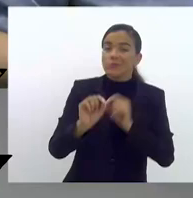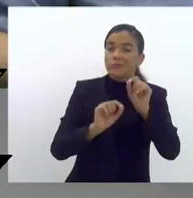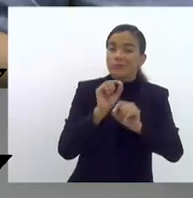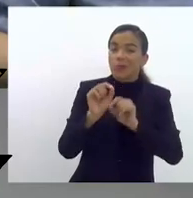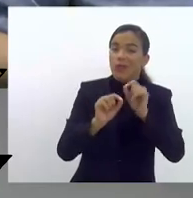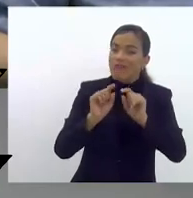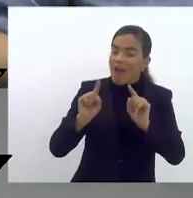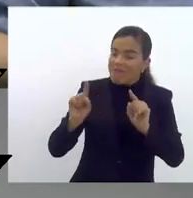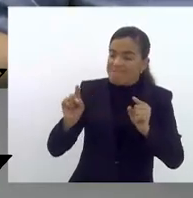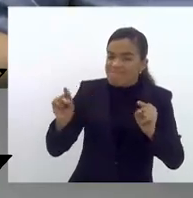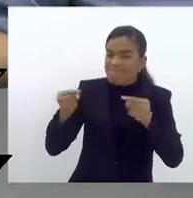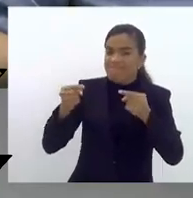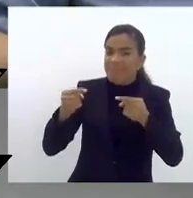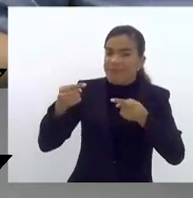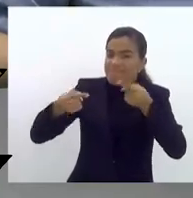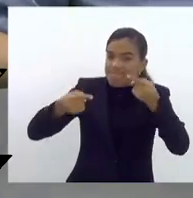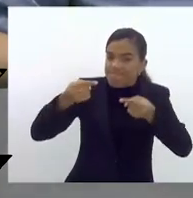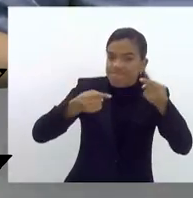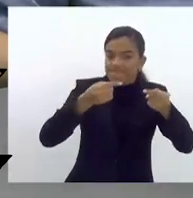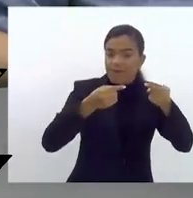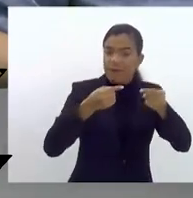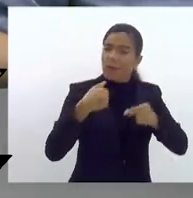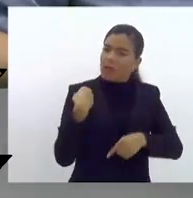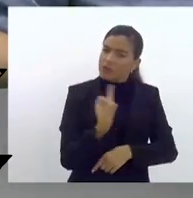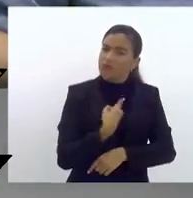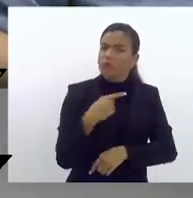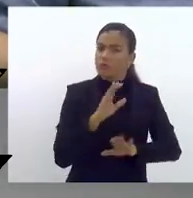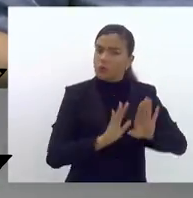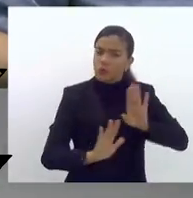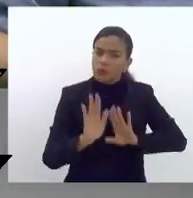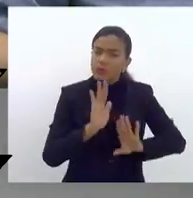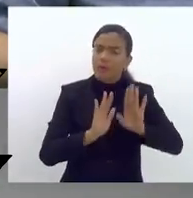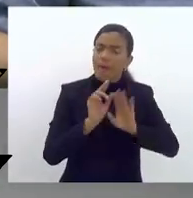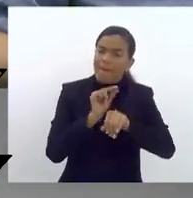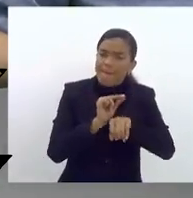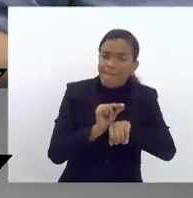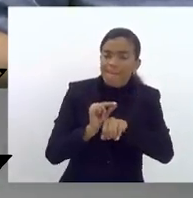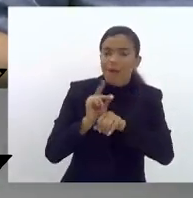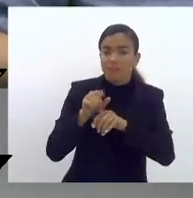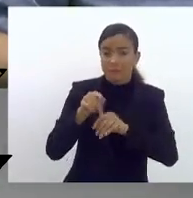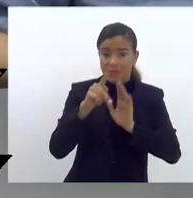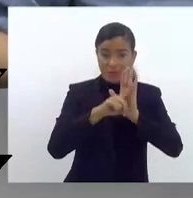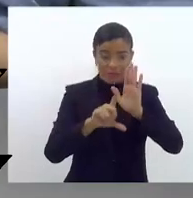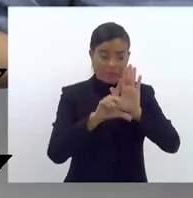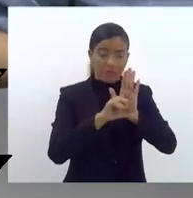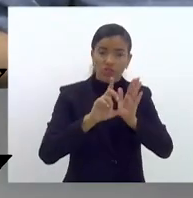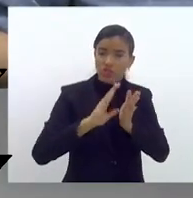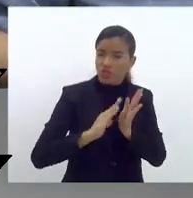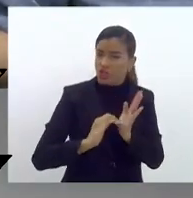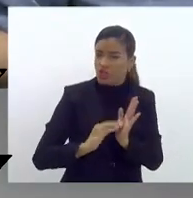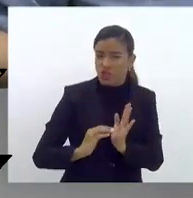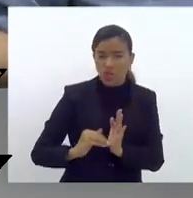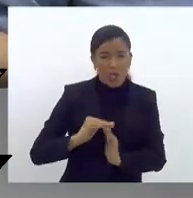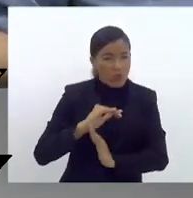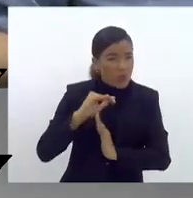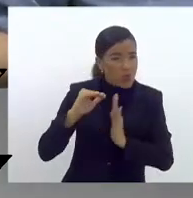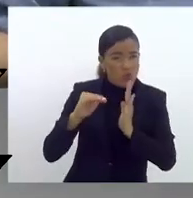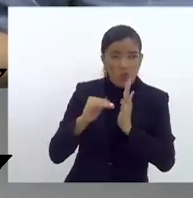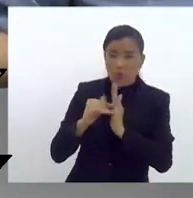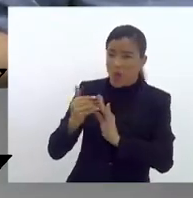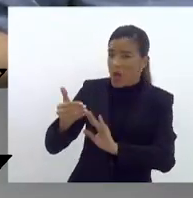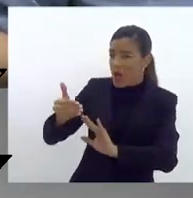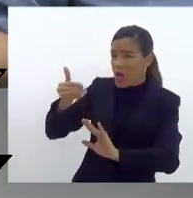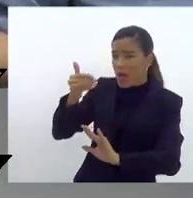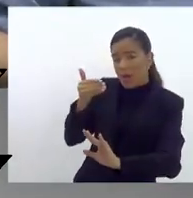contestado entende que tomou esse cuidado de nesse projeto eliminar o que tinha sido